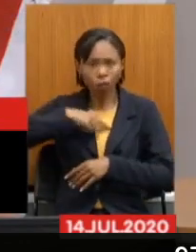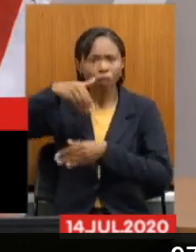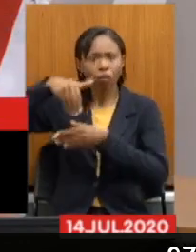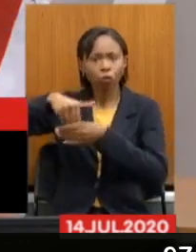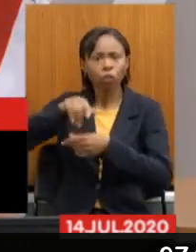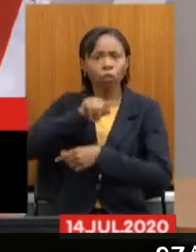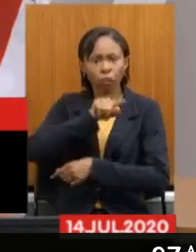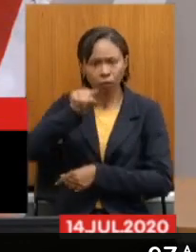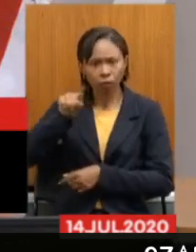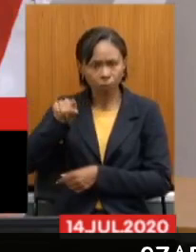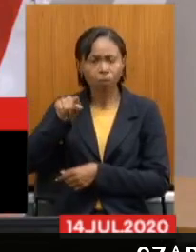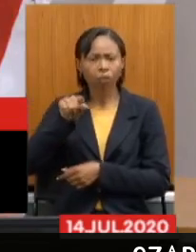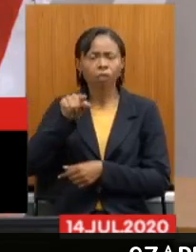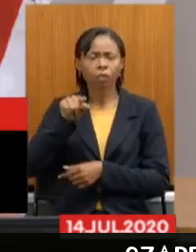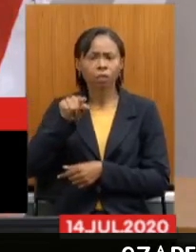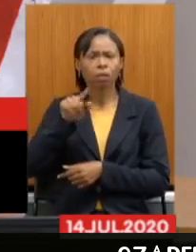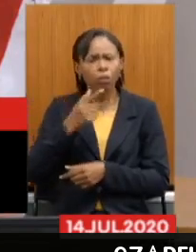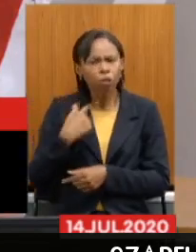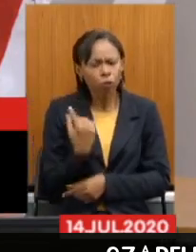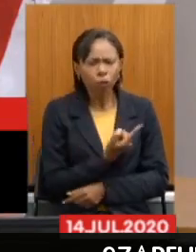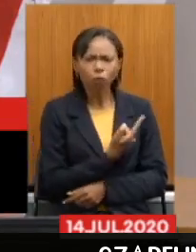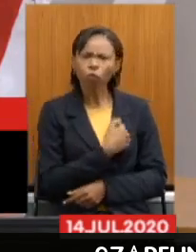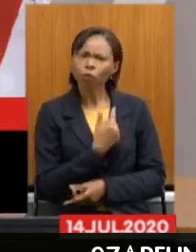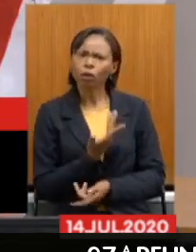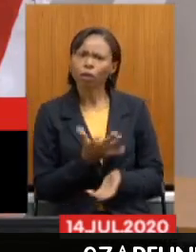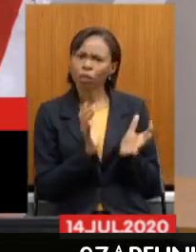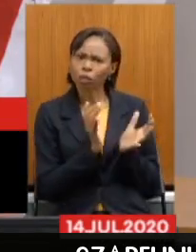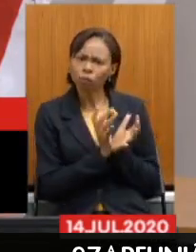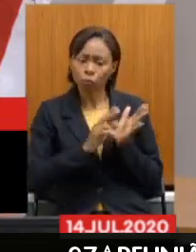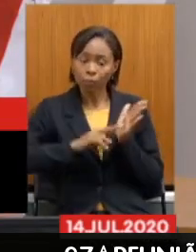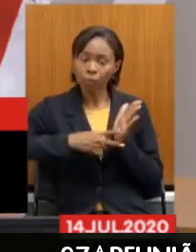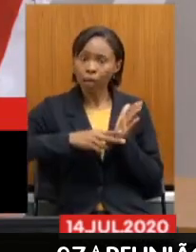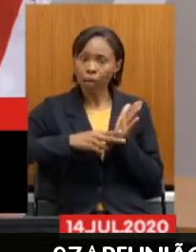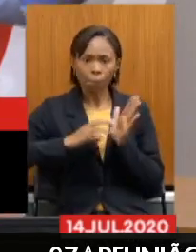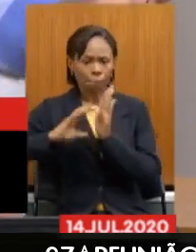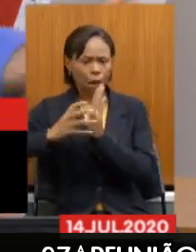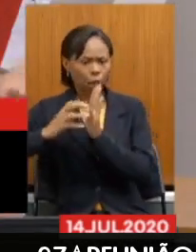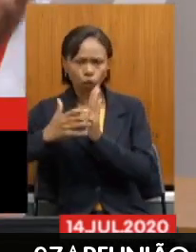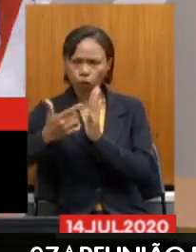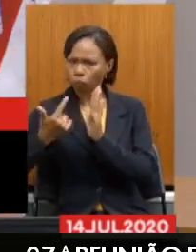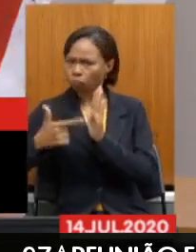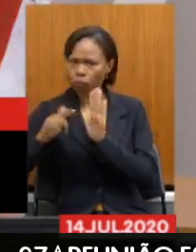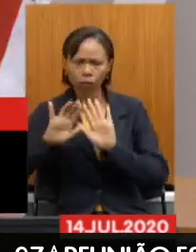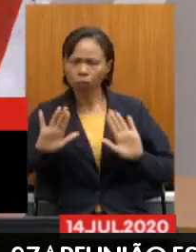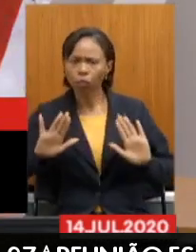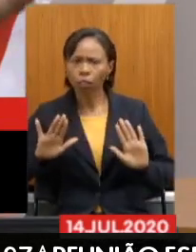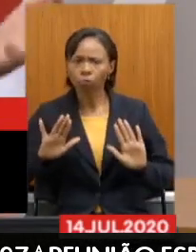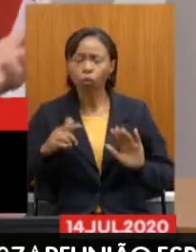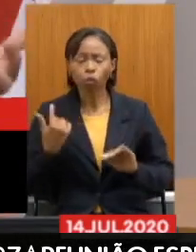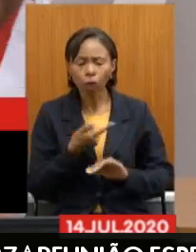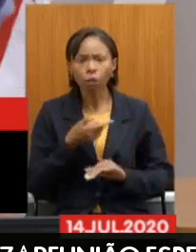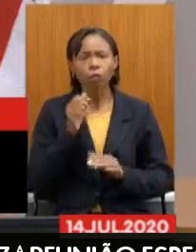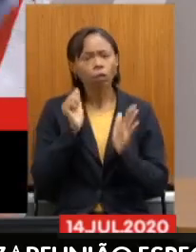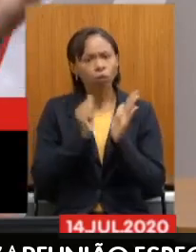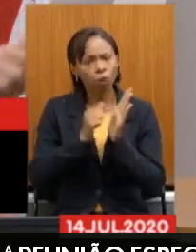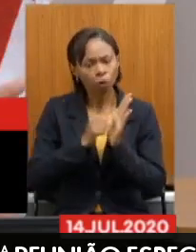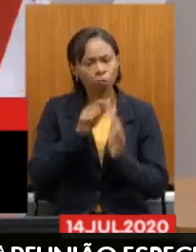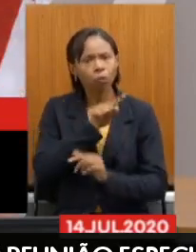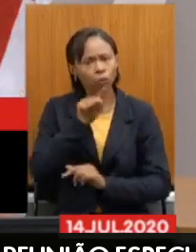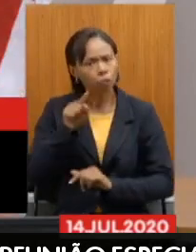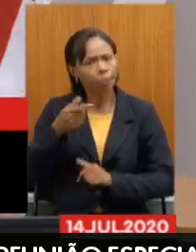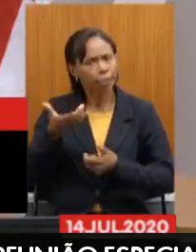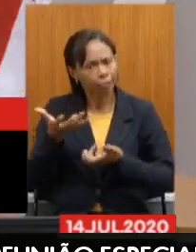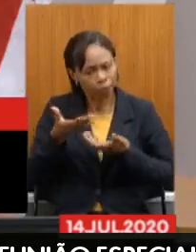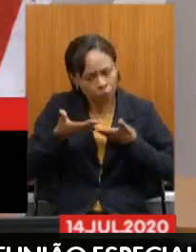familiares. Nós somos sindicato, não temos partido político, né? Queremos bater na porta de todos os senhores e as senhoras, esperamos ser bem recepcionados,